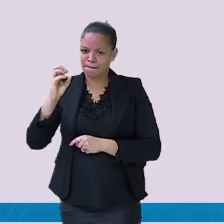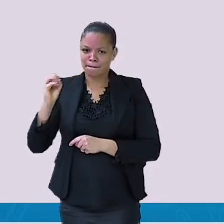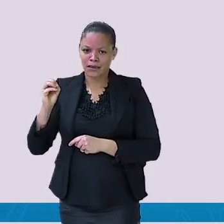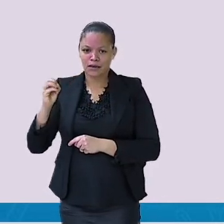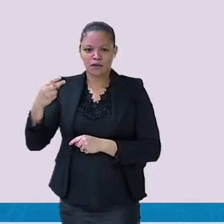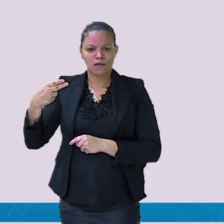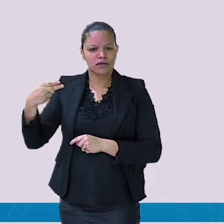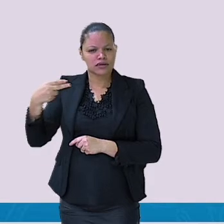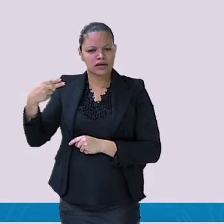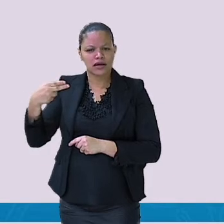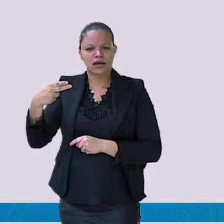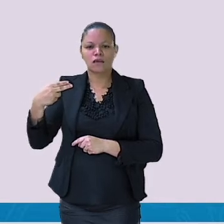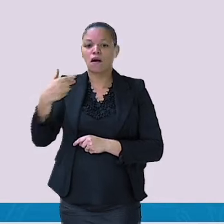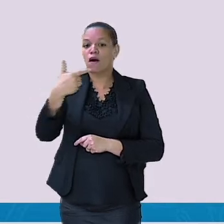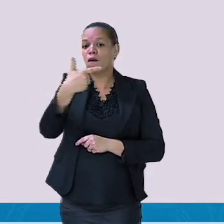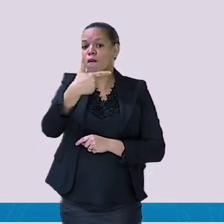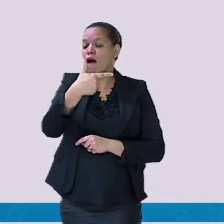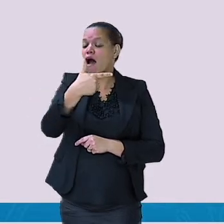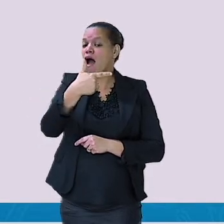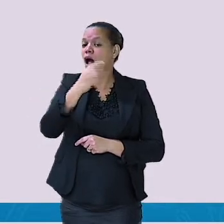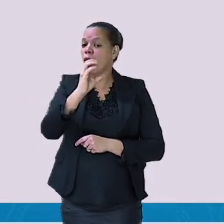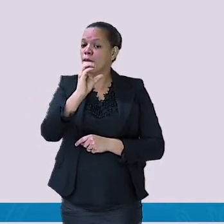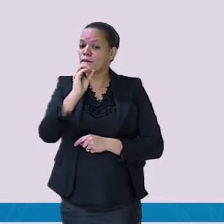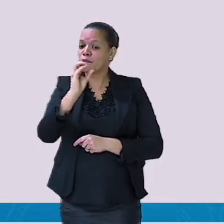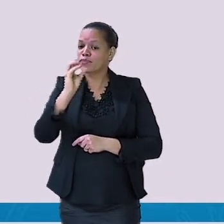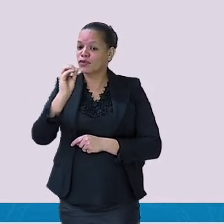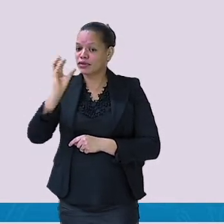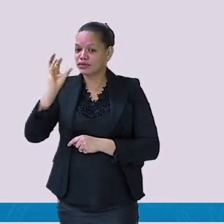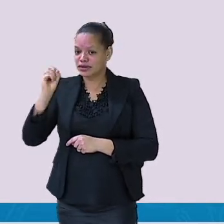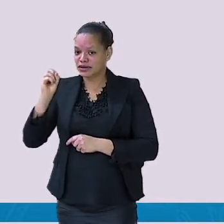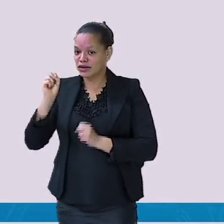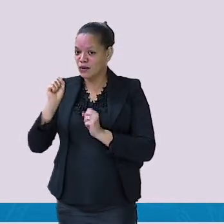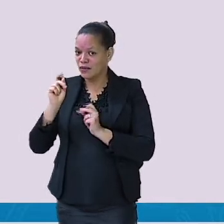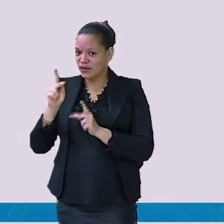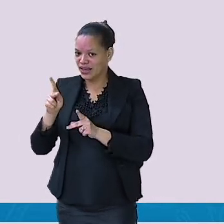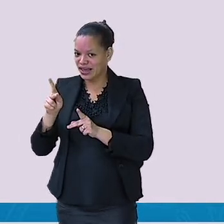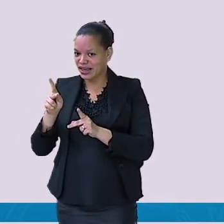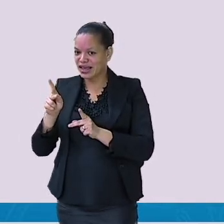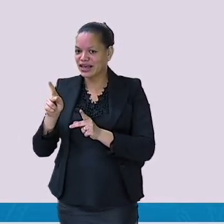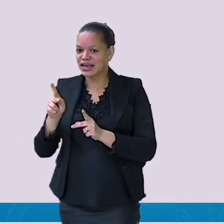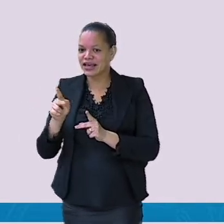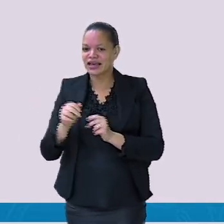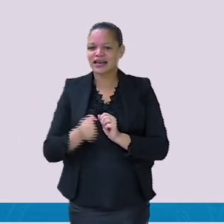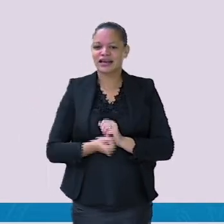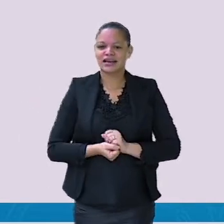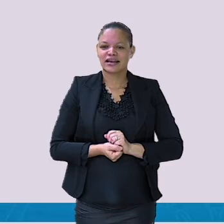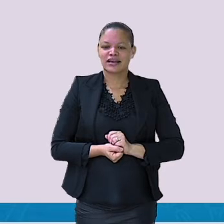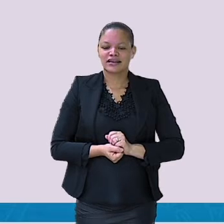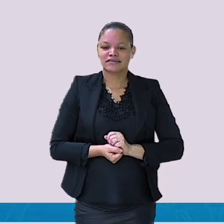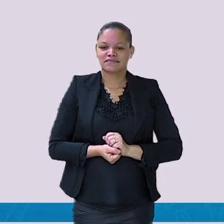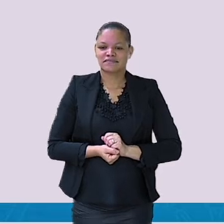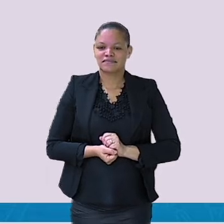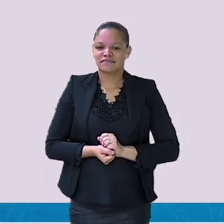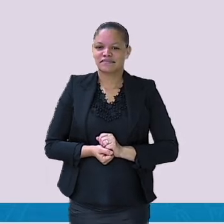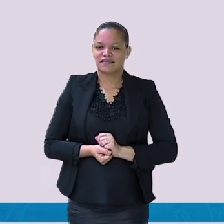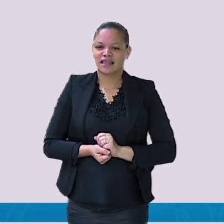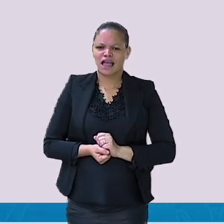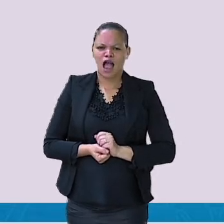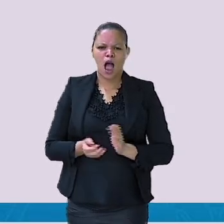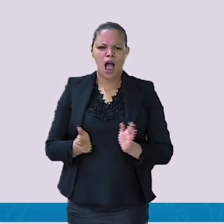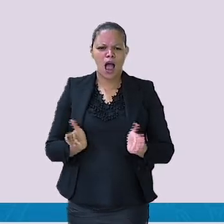ó, 1, 2, só acrescentei os zeros. Viu como fica fácil quando a gente sabe essa regrinha dos